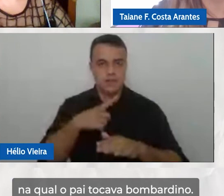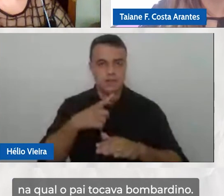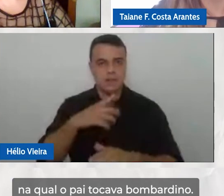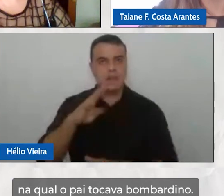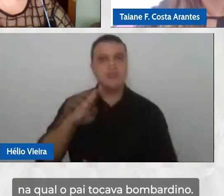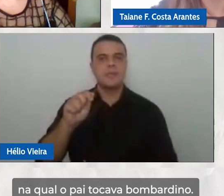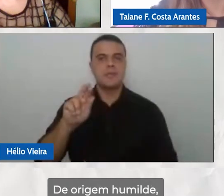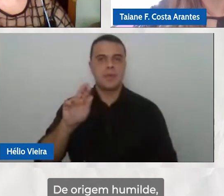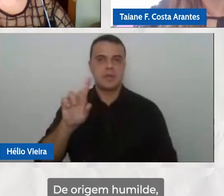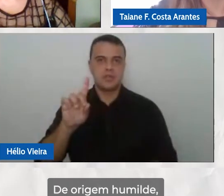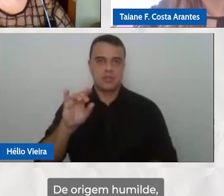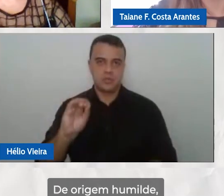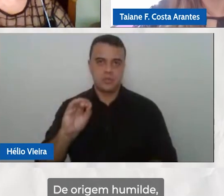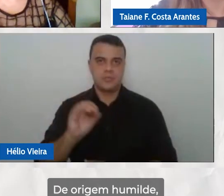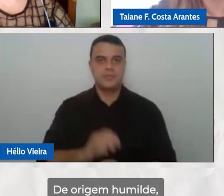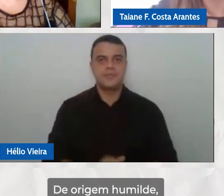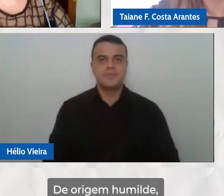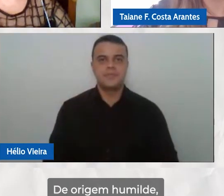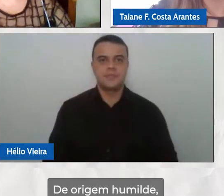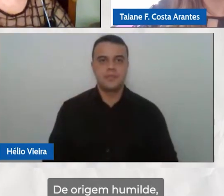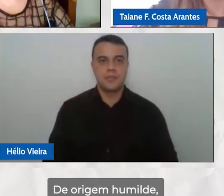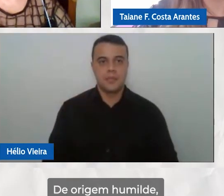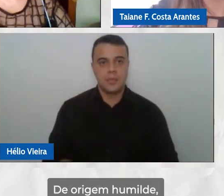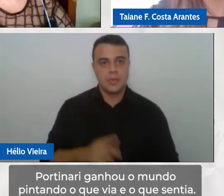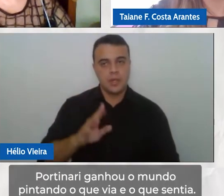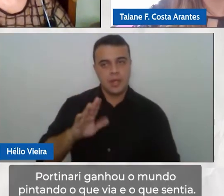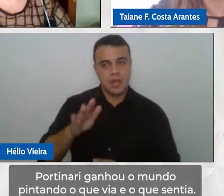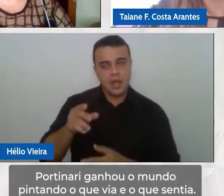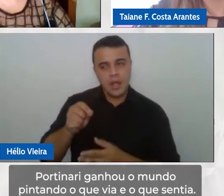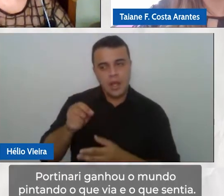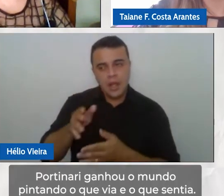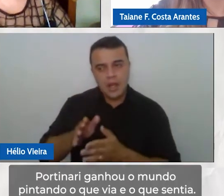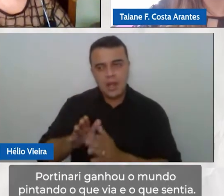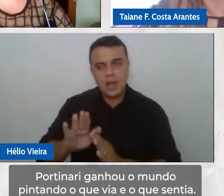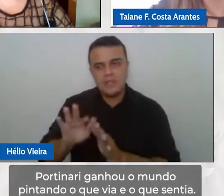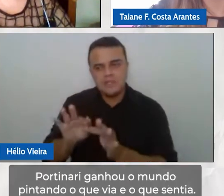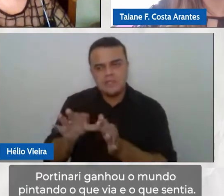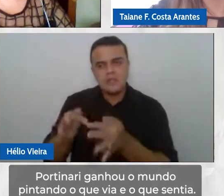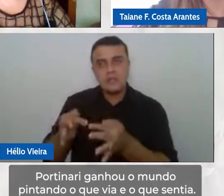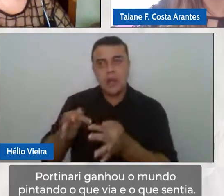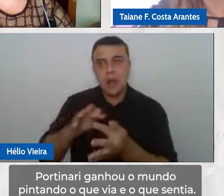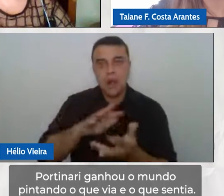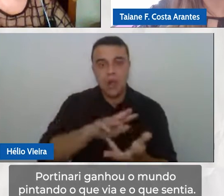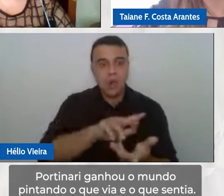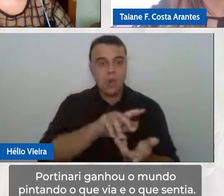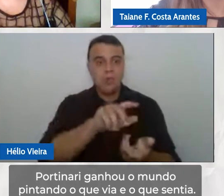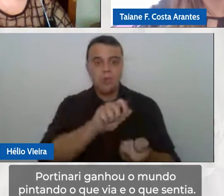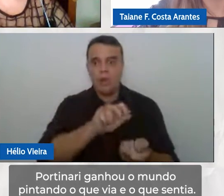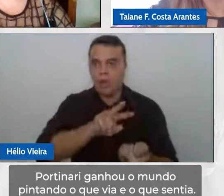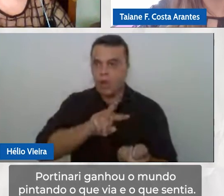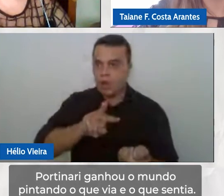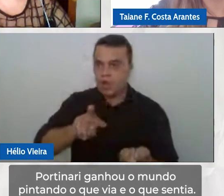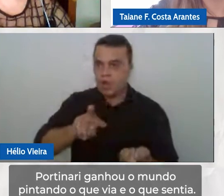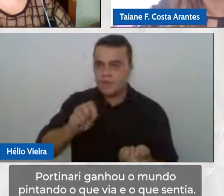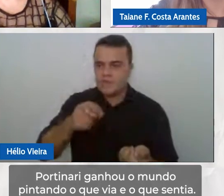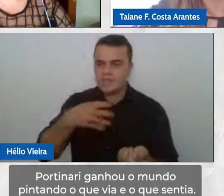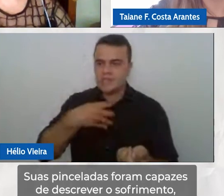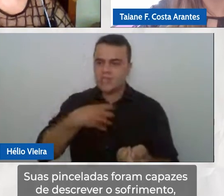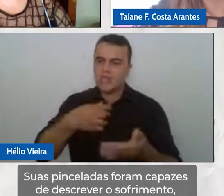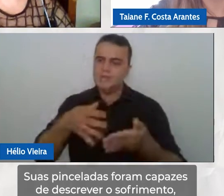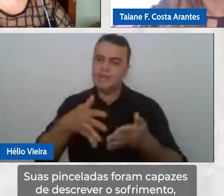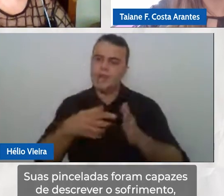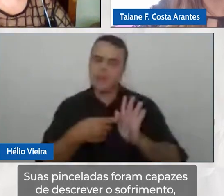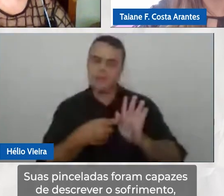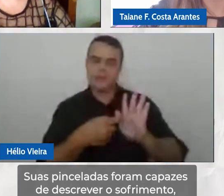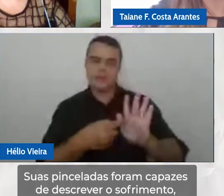Bambardino. De origem humilde, Portinari ganhou o mundo pintando o que via e o que sentia.